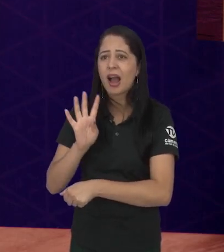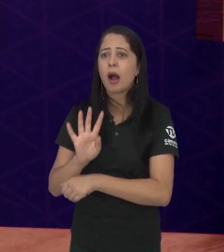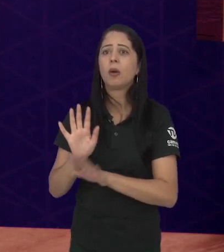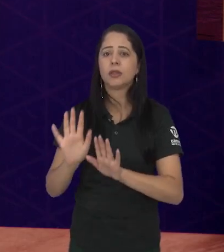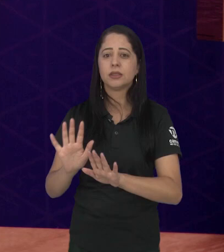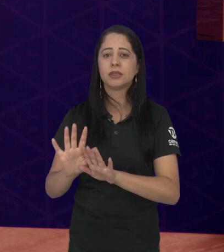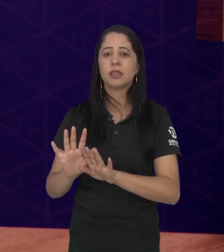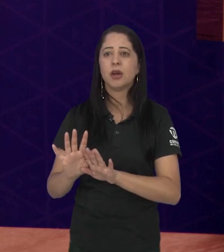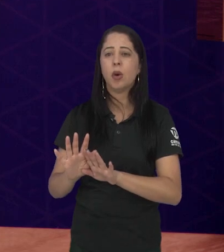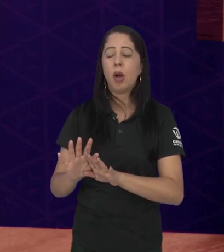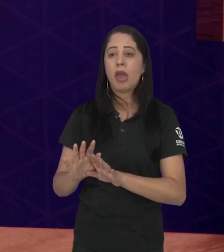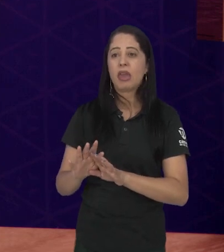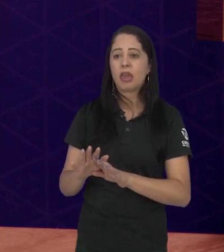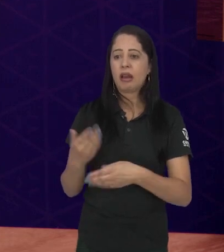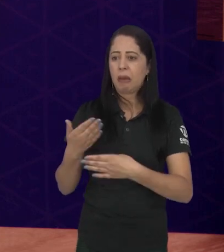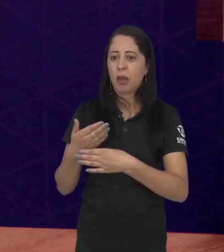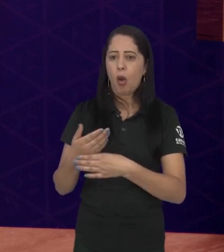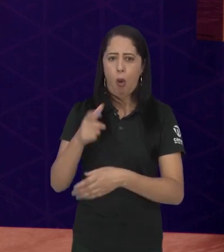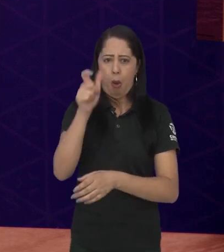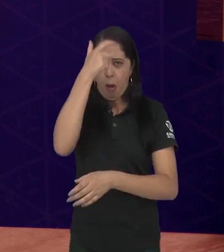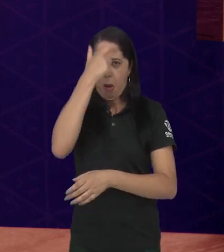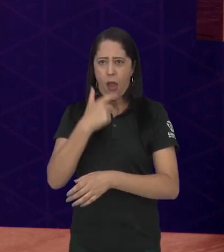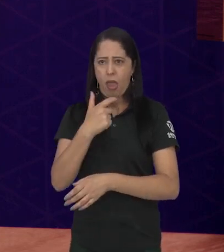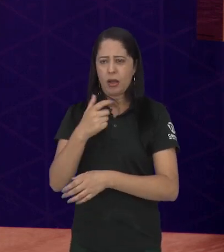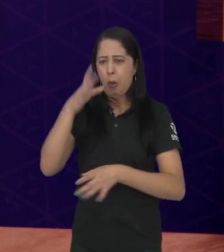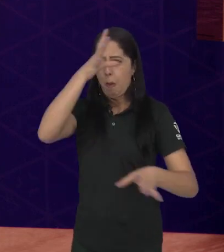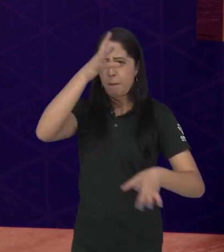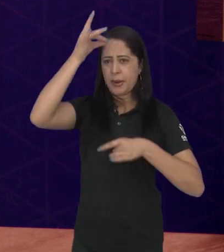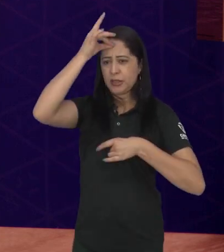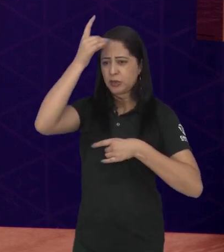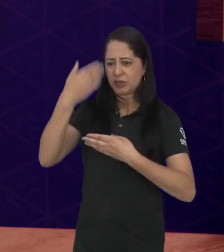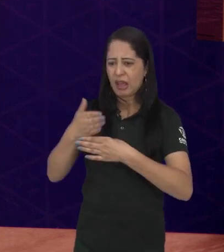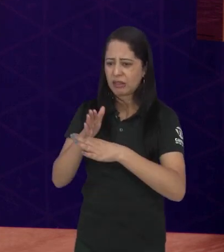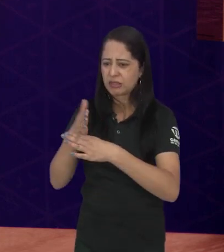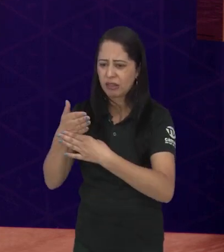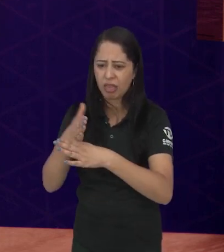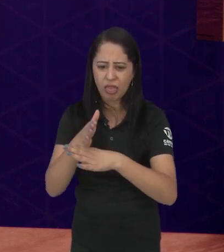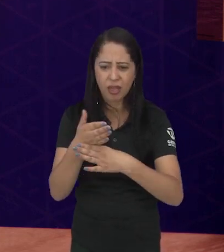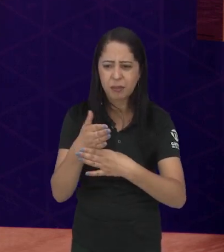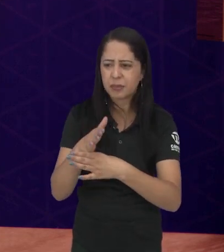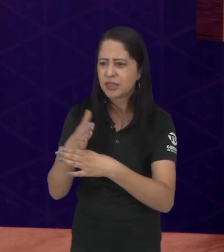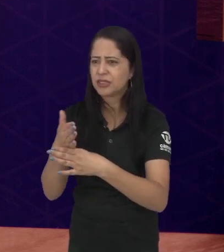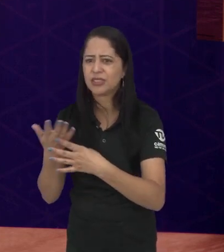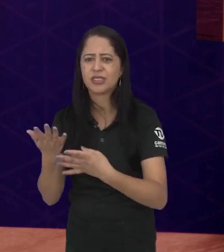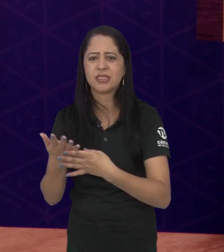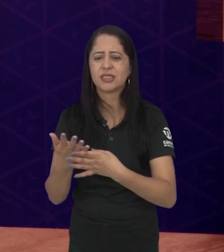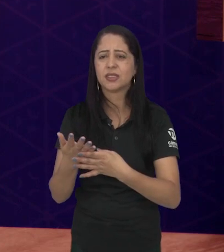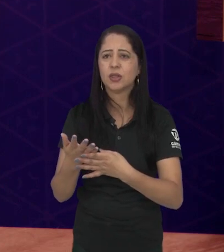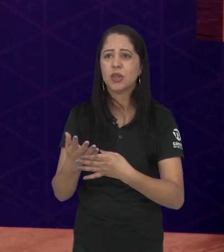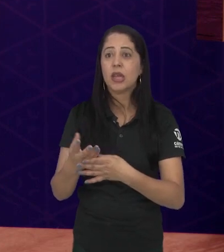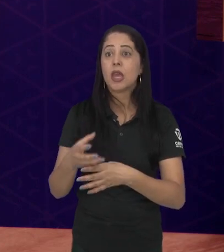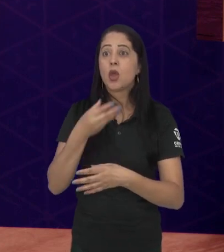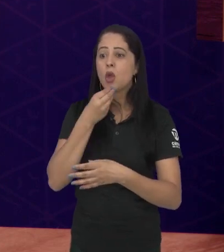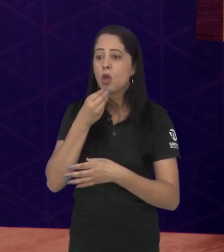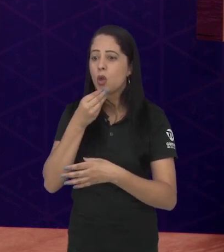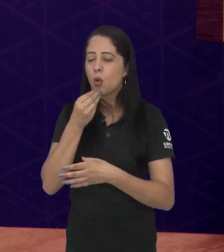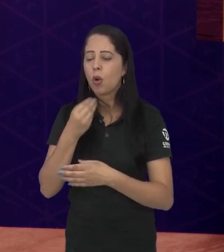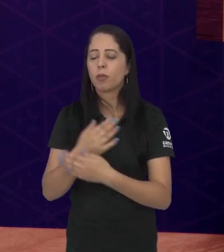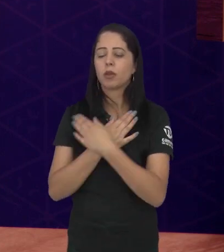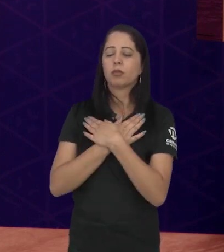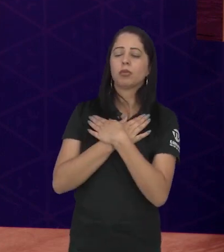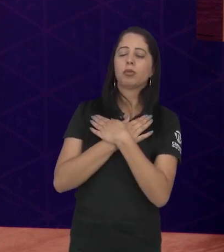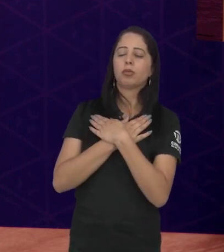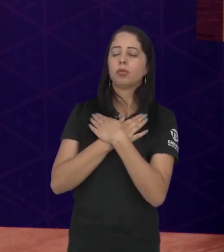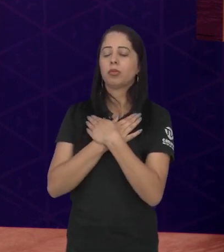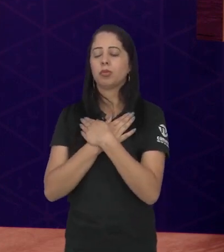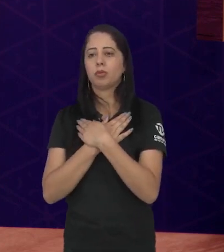ele tá sozinho, perdido, alguma coisa assim, acontece um acidente, tem um cadáver lá, e ele vai arrastando o cadáver e